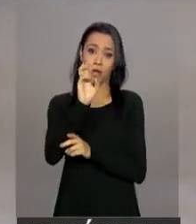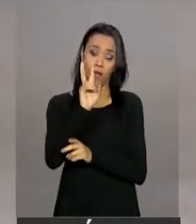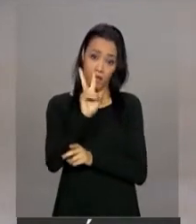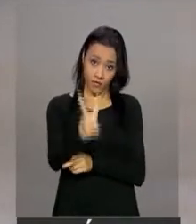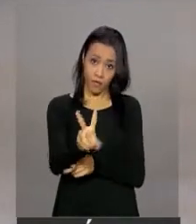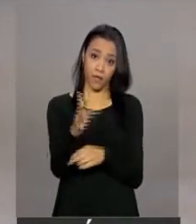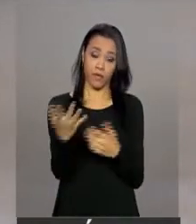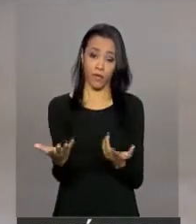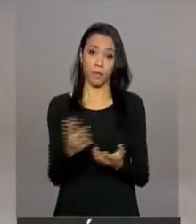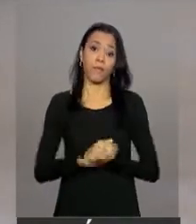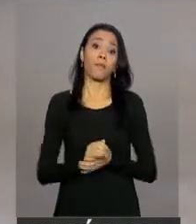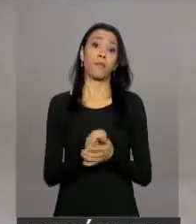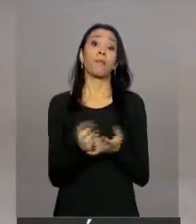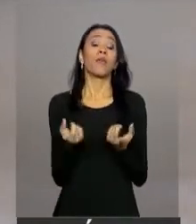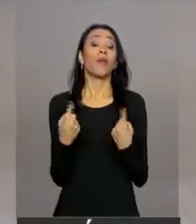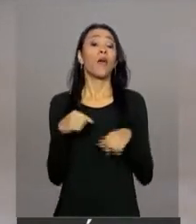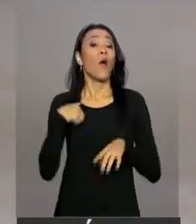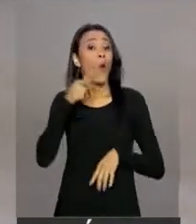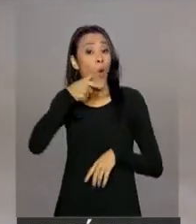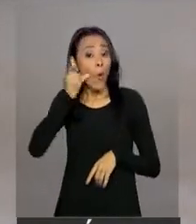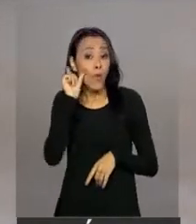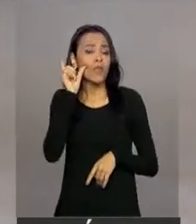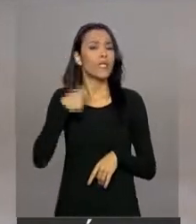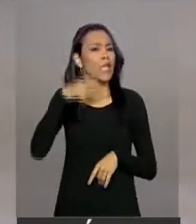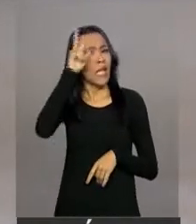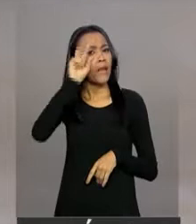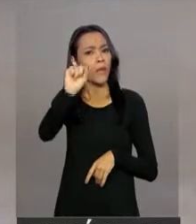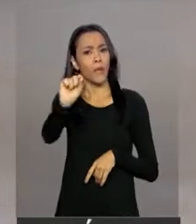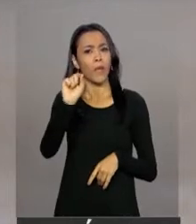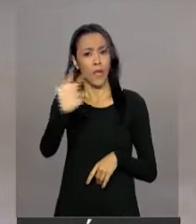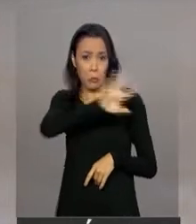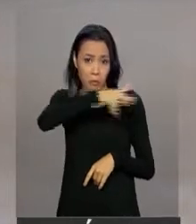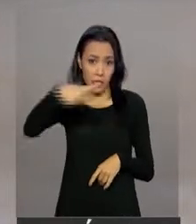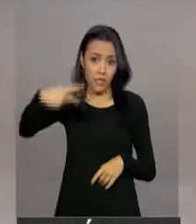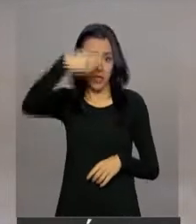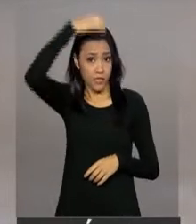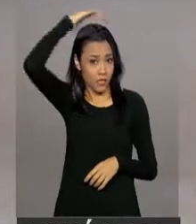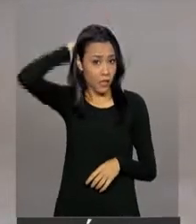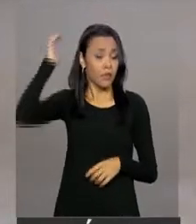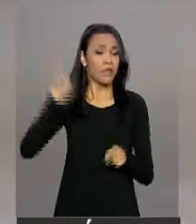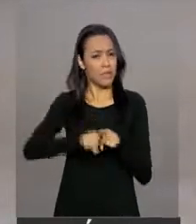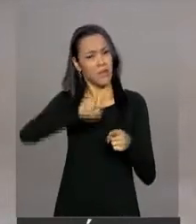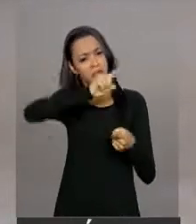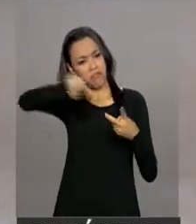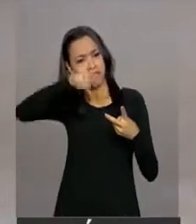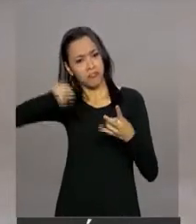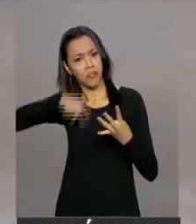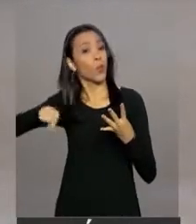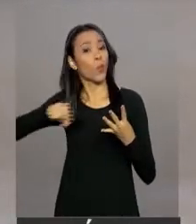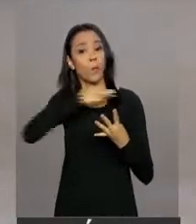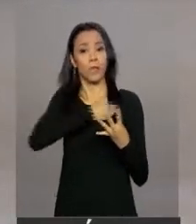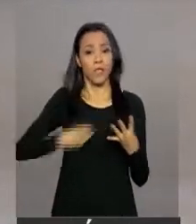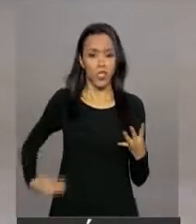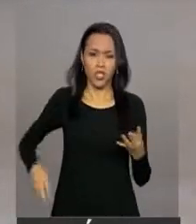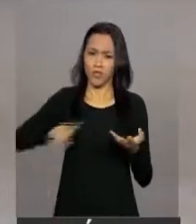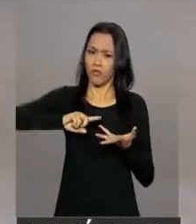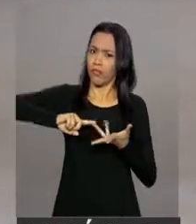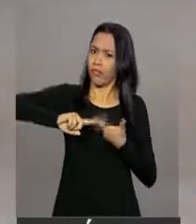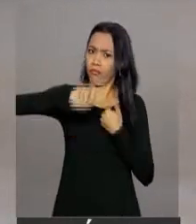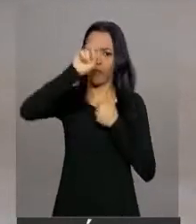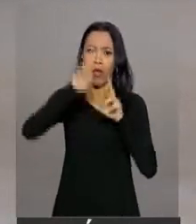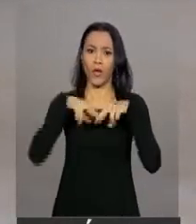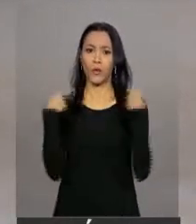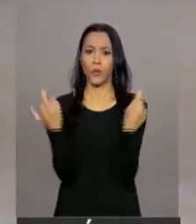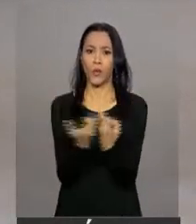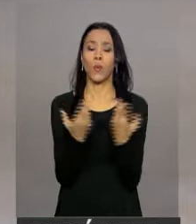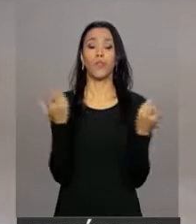Pinto Paiva. E, Daniele, ontem a gente lembra, o presidente em exercício e também ministros do governo tiveram uma série de reuniões com